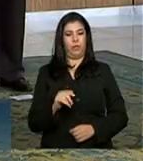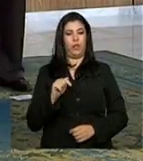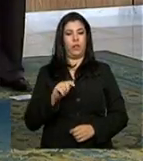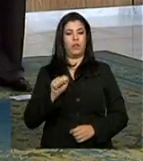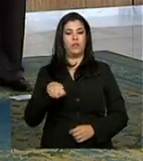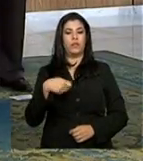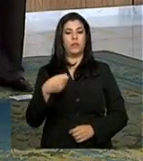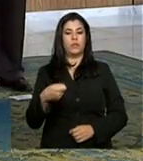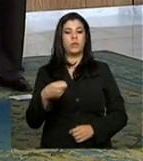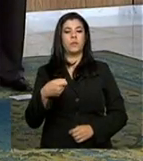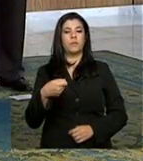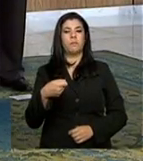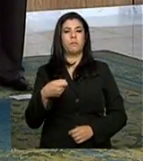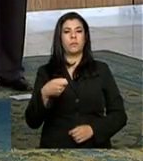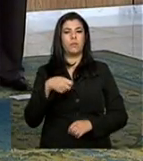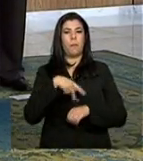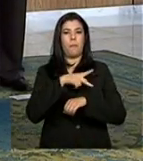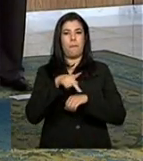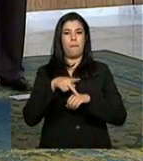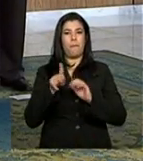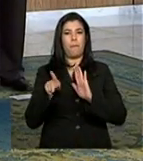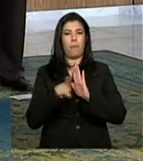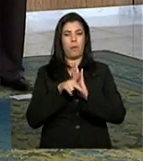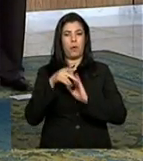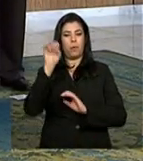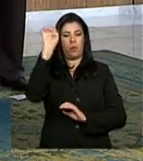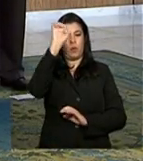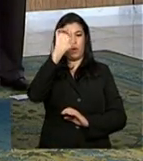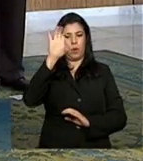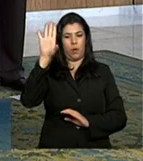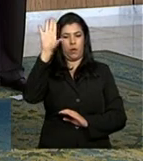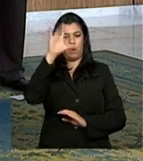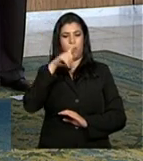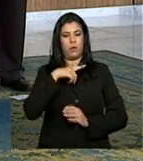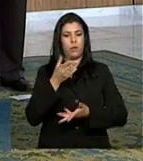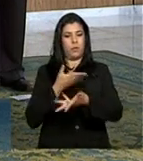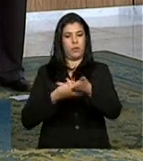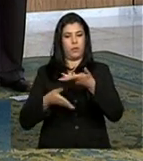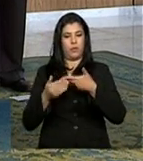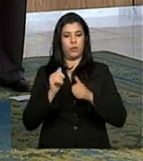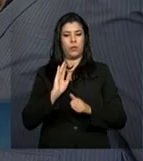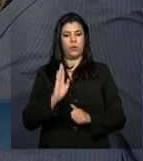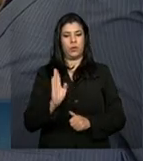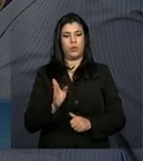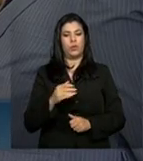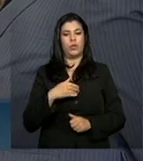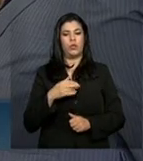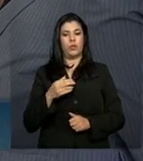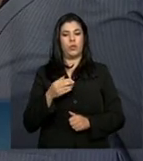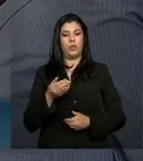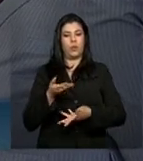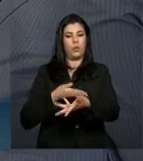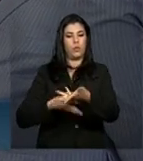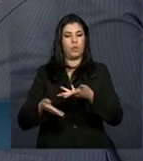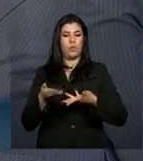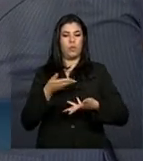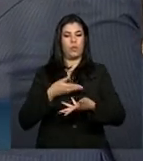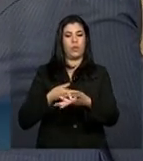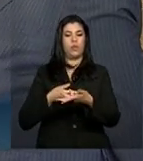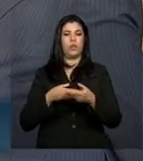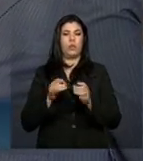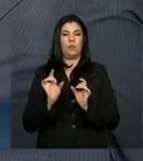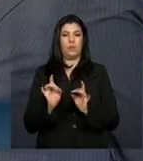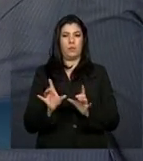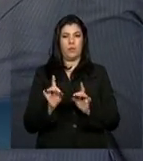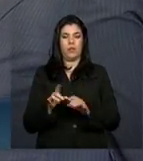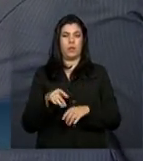europeu, tem relações comerciais com o Brasil. O intercâmbio, as trocas comerciais entre Brasil